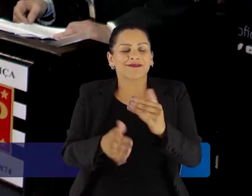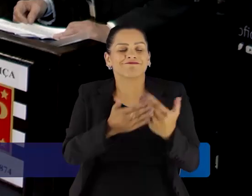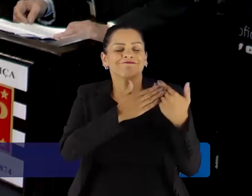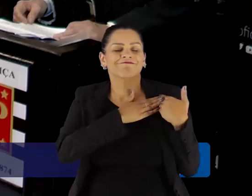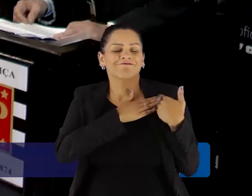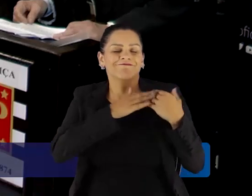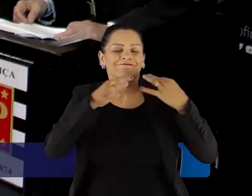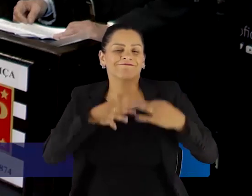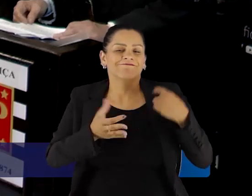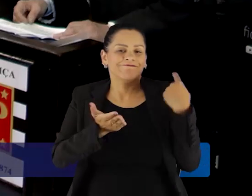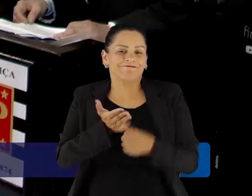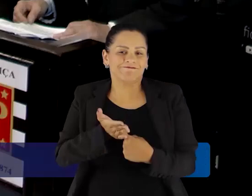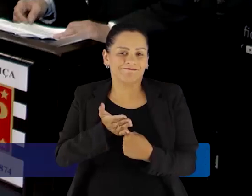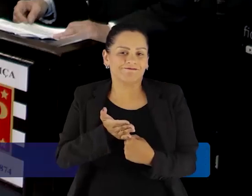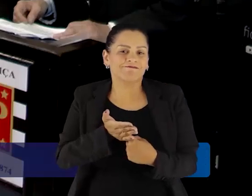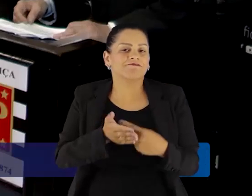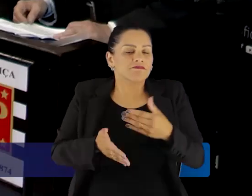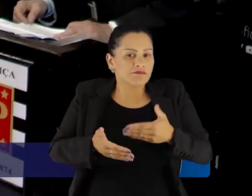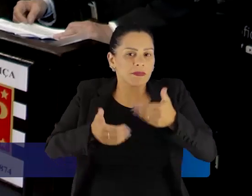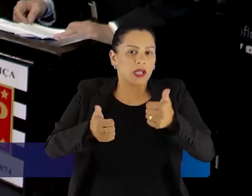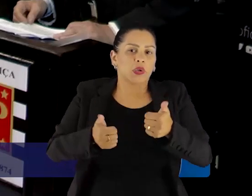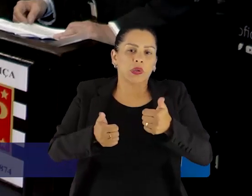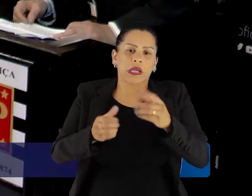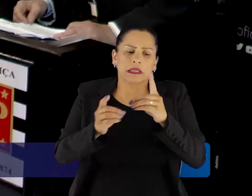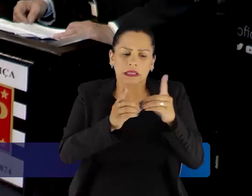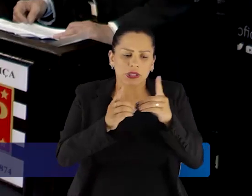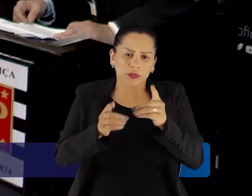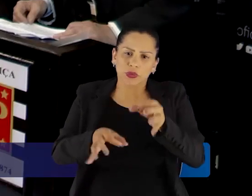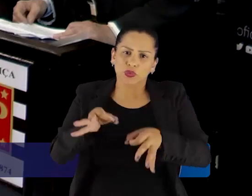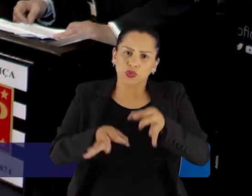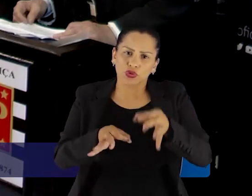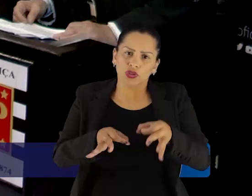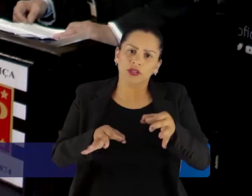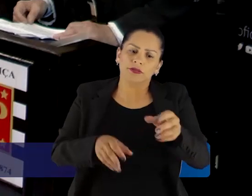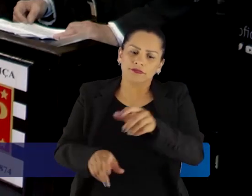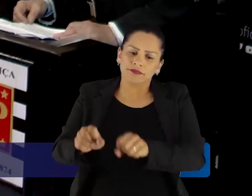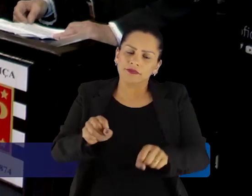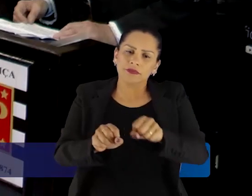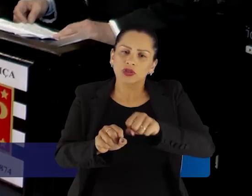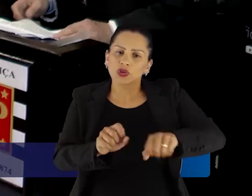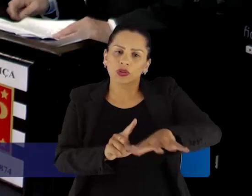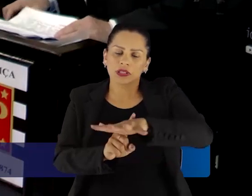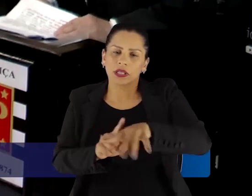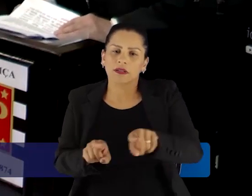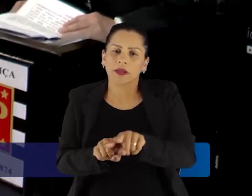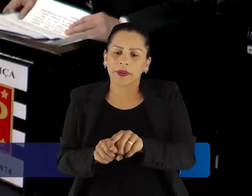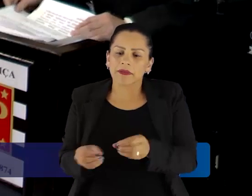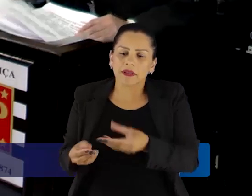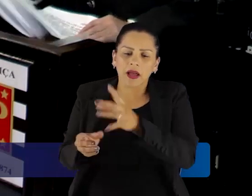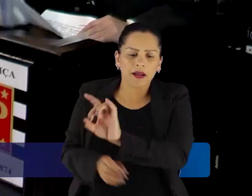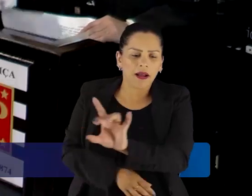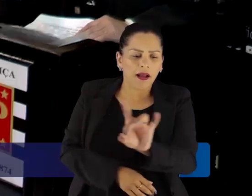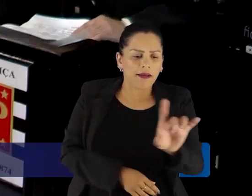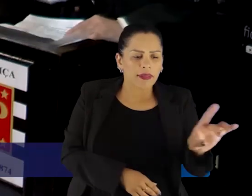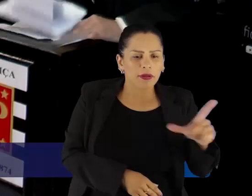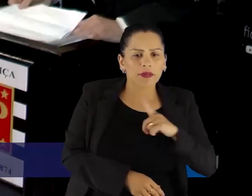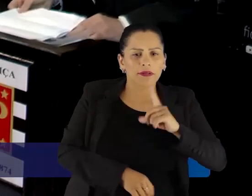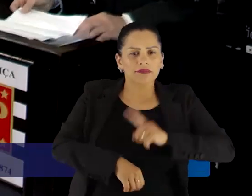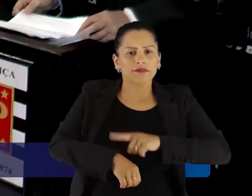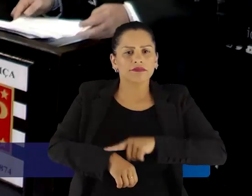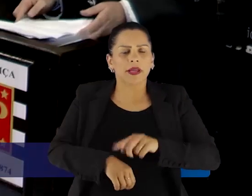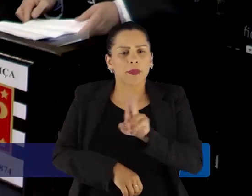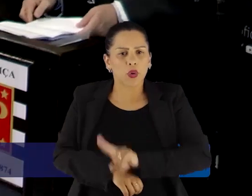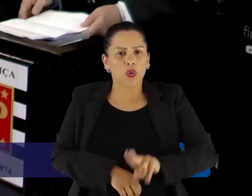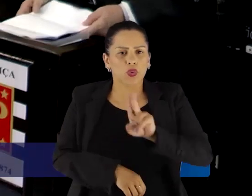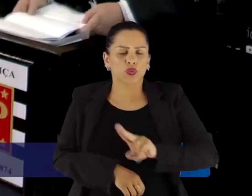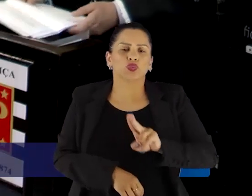aprimorando cada vez mais a prestação juridicional dando a cada um que é seu um tempo útil e razoável